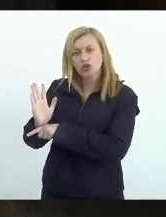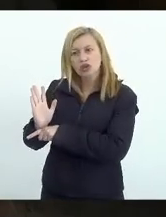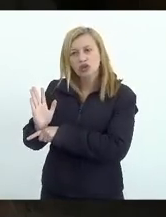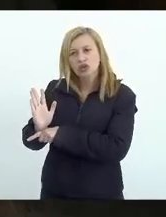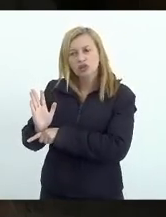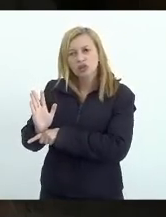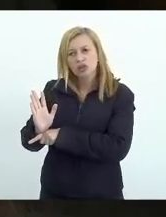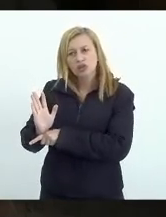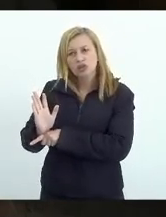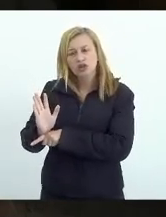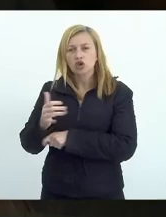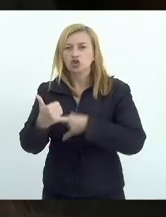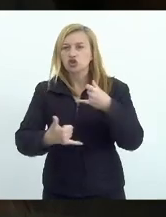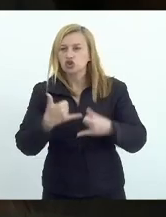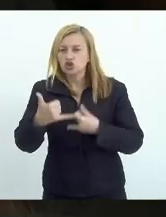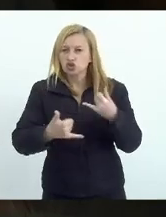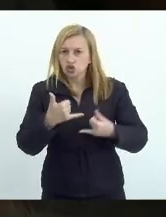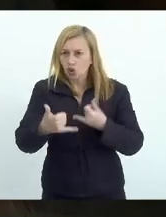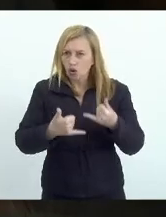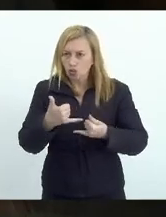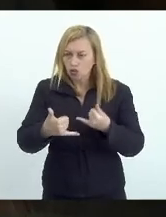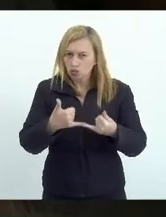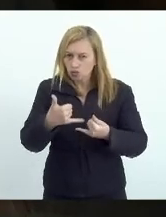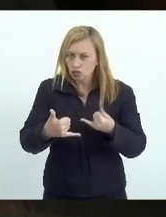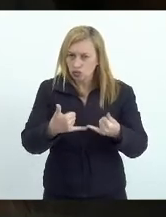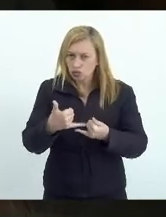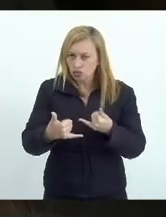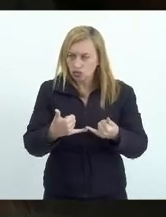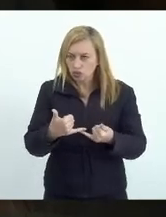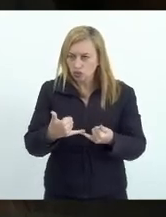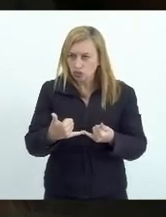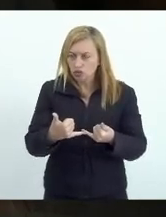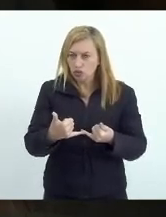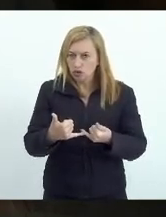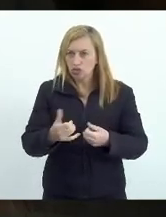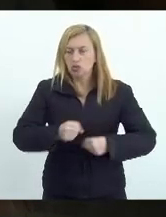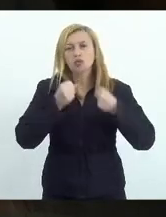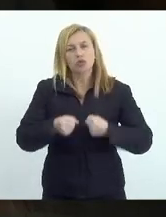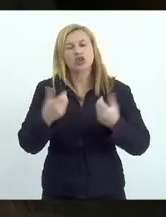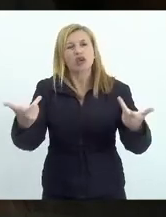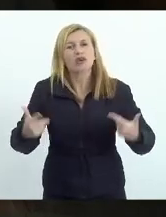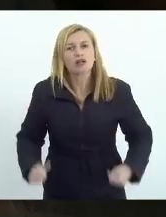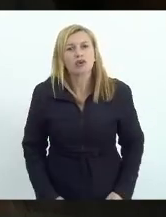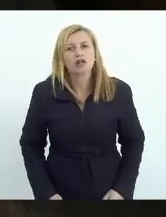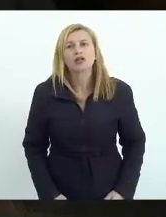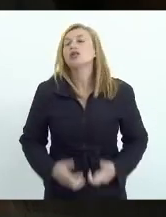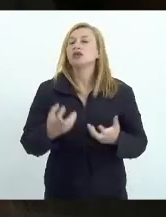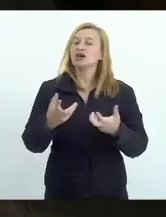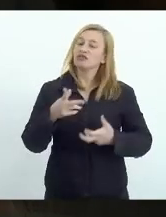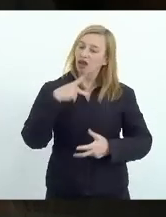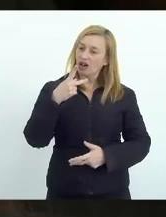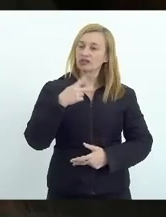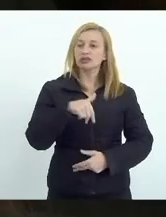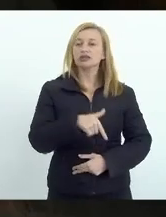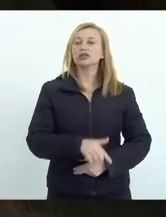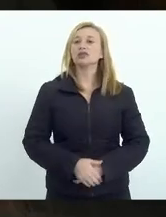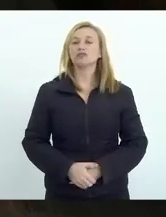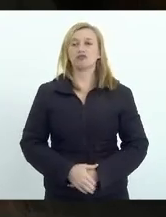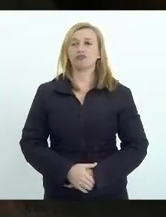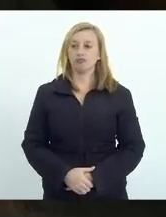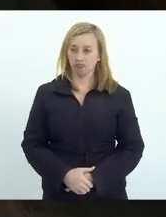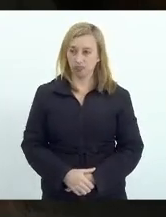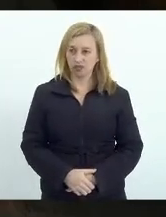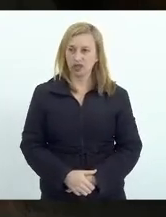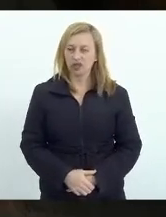Adults in the Room, o título em inglês, e em português a tradução é Jogo de Poder. Então eu queria fazer aqui essa